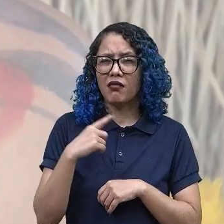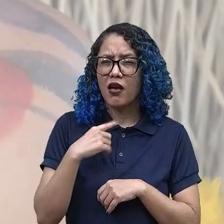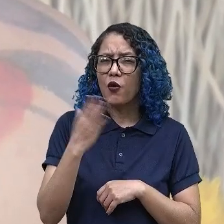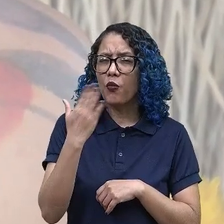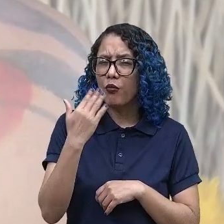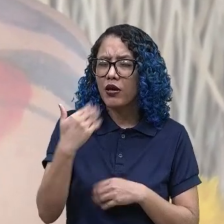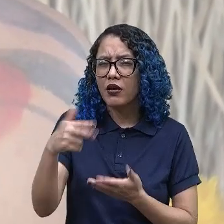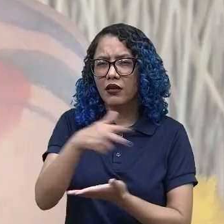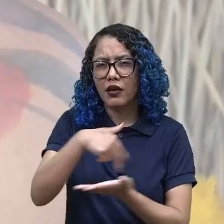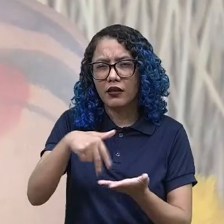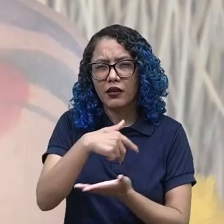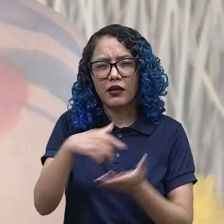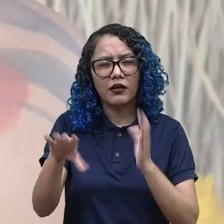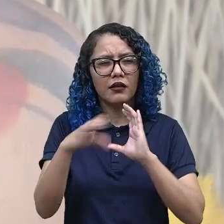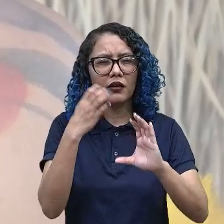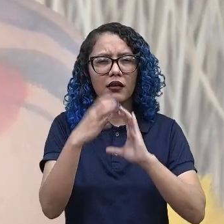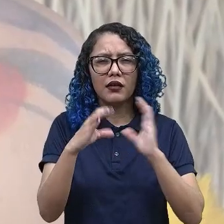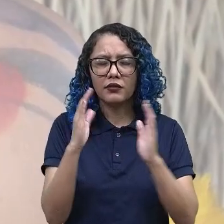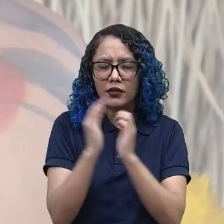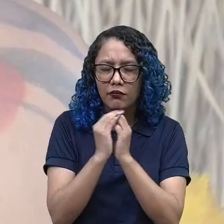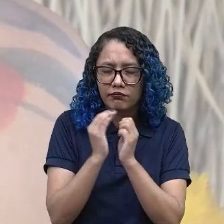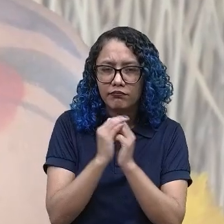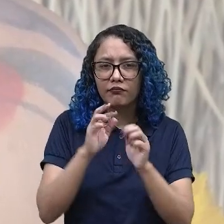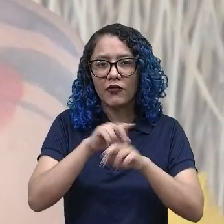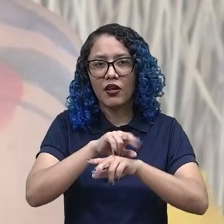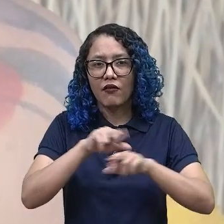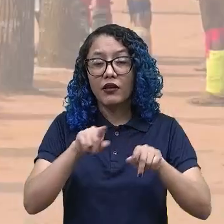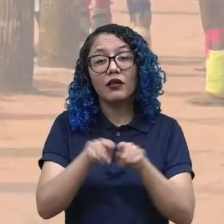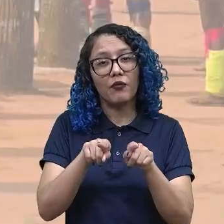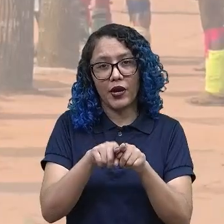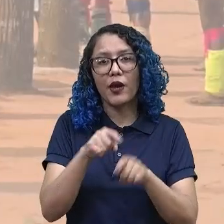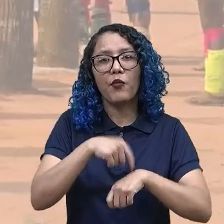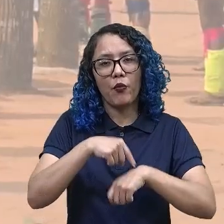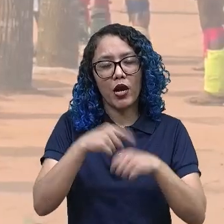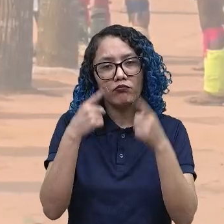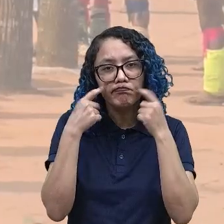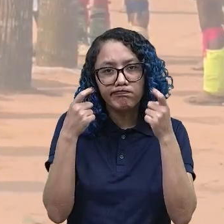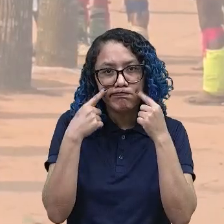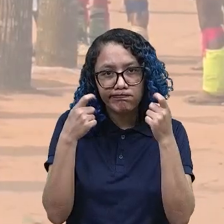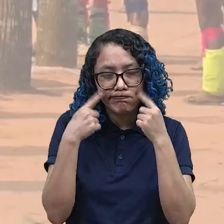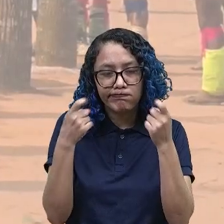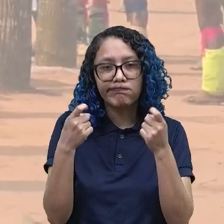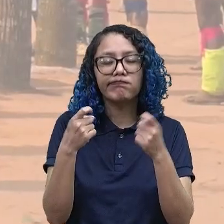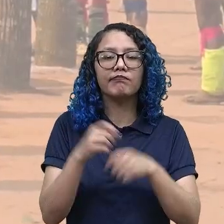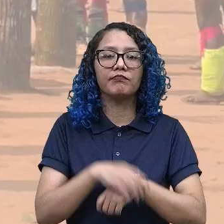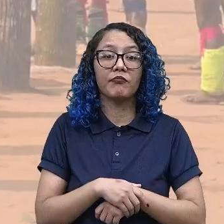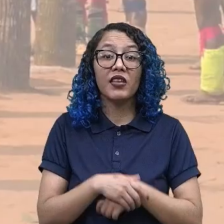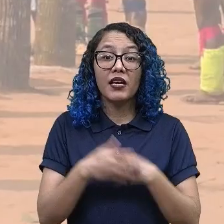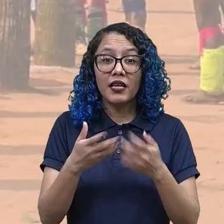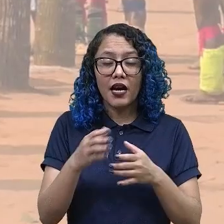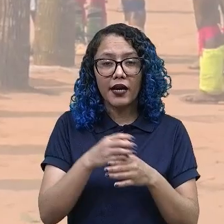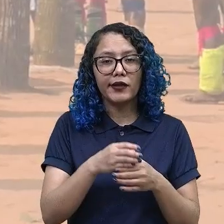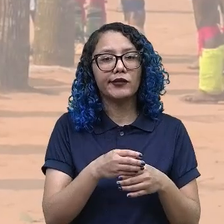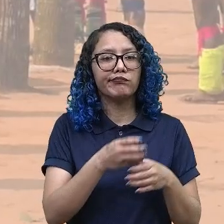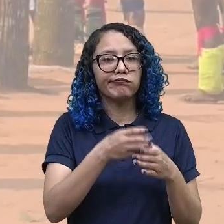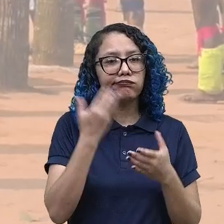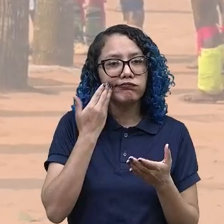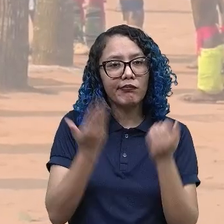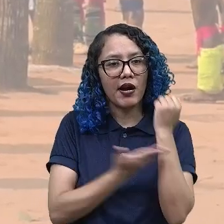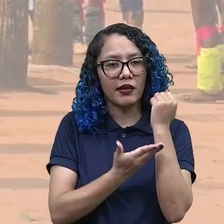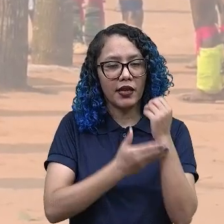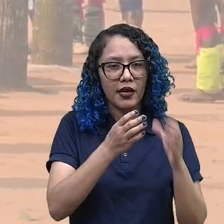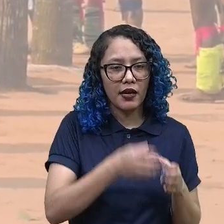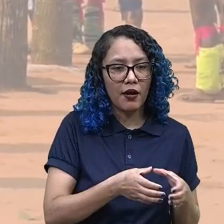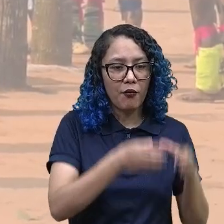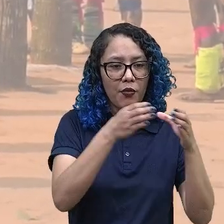danças, cânticos, rezas e o momento das lamentações, quando são erguidos troncos de madeira pintados e enfeitados com